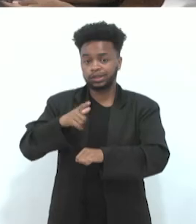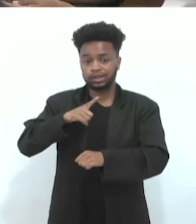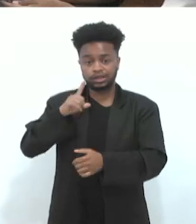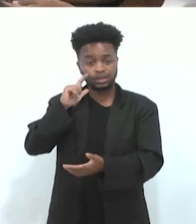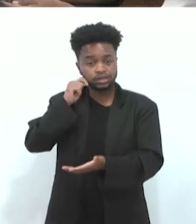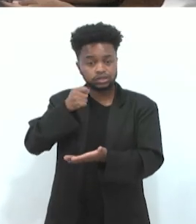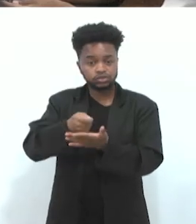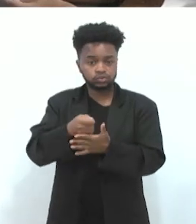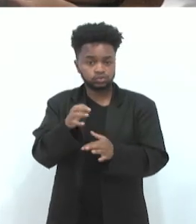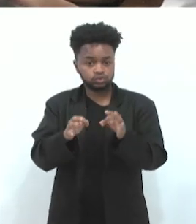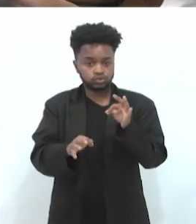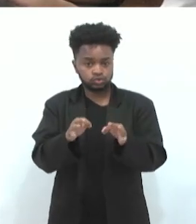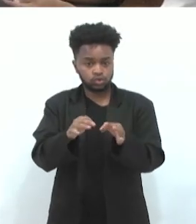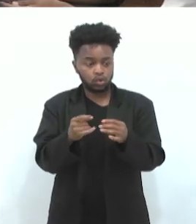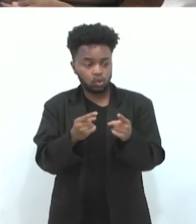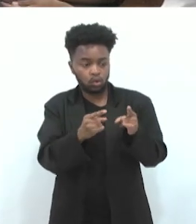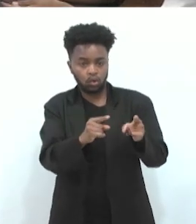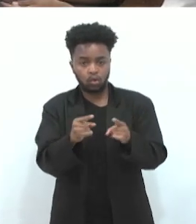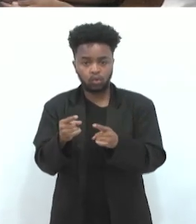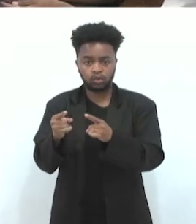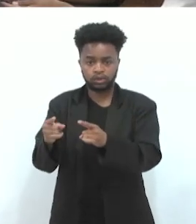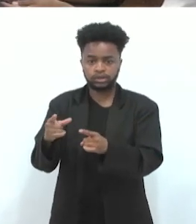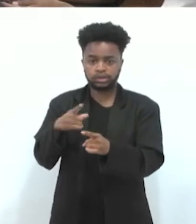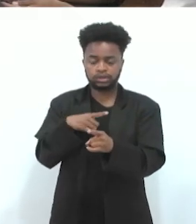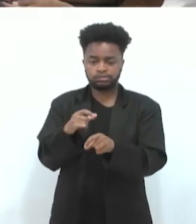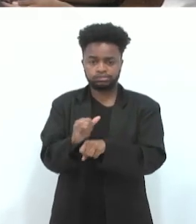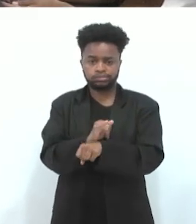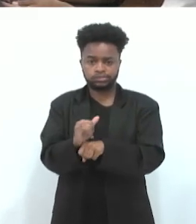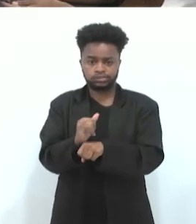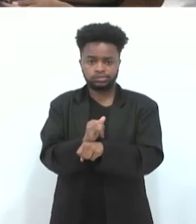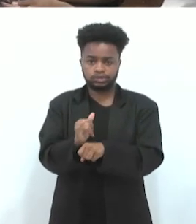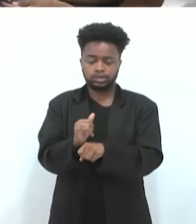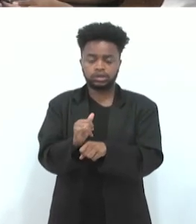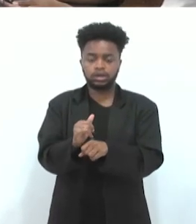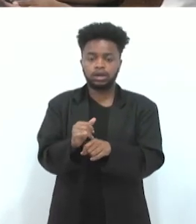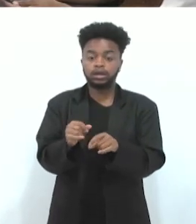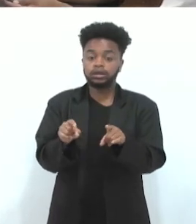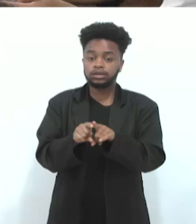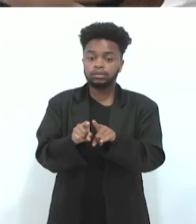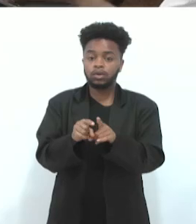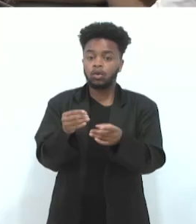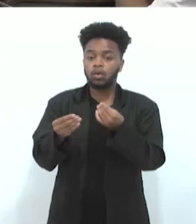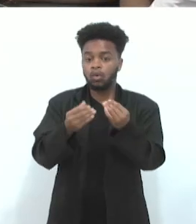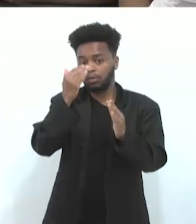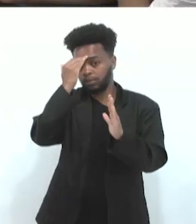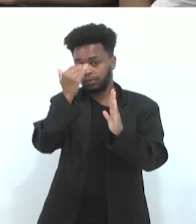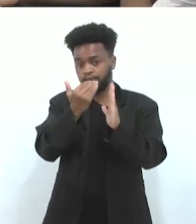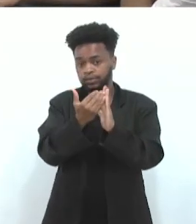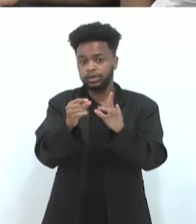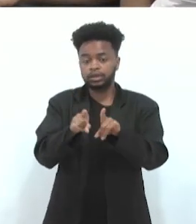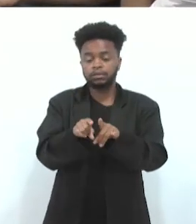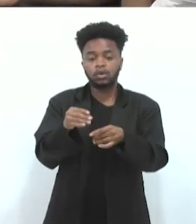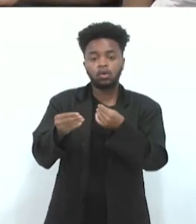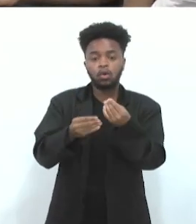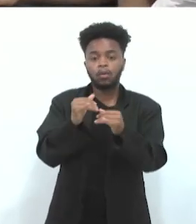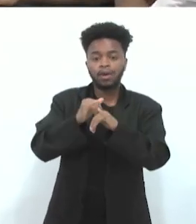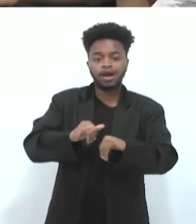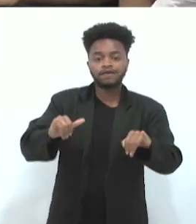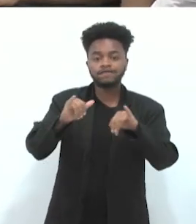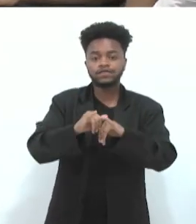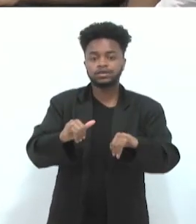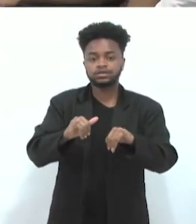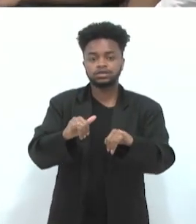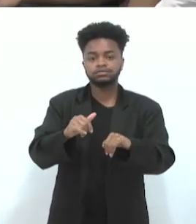dessa casa, com medidas cautelares, inclusive, a forma de cumprimento E a forma de avisar, de foi comunicar,